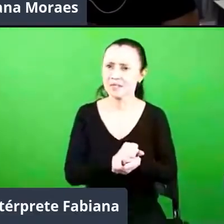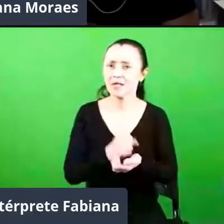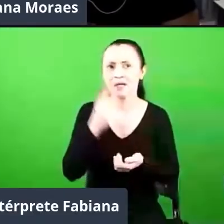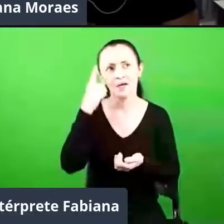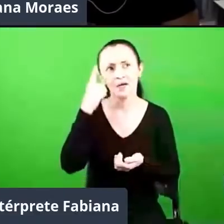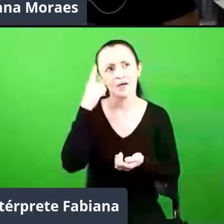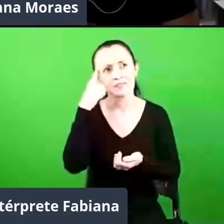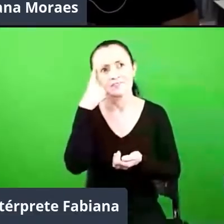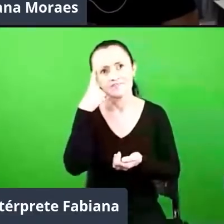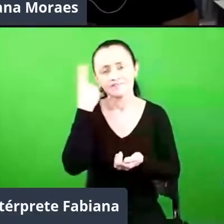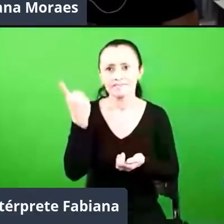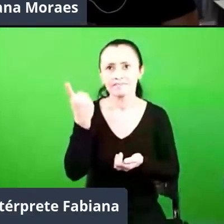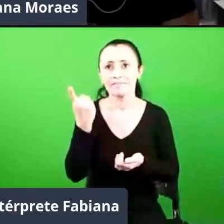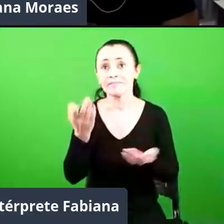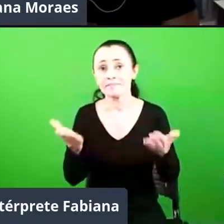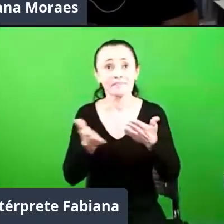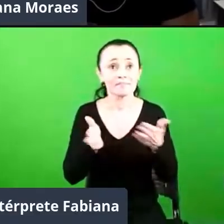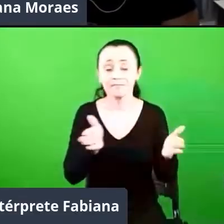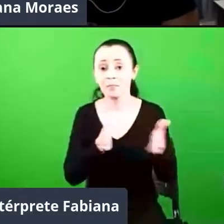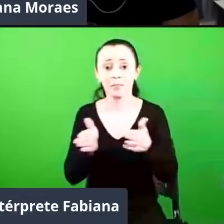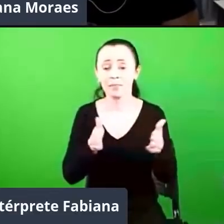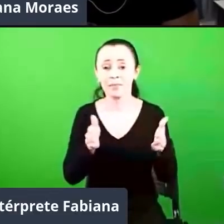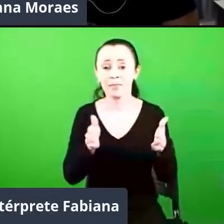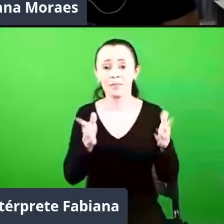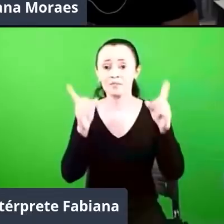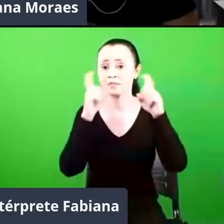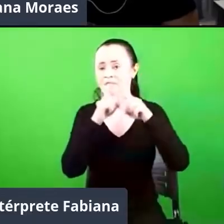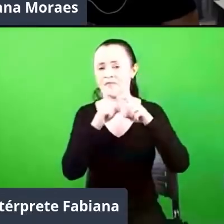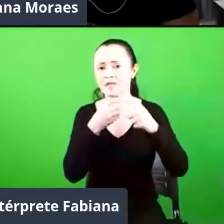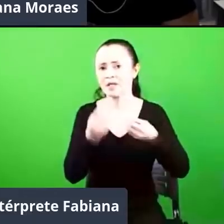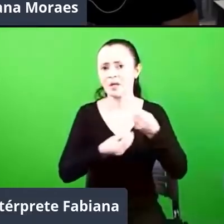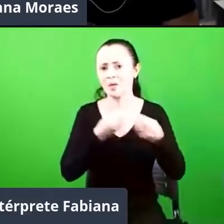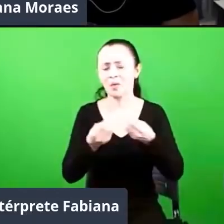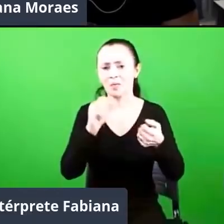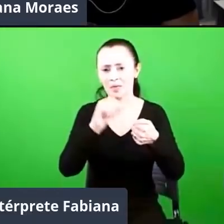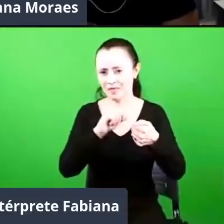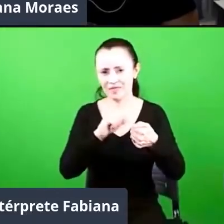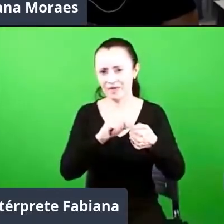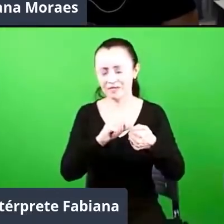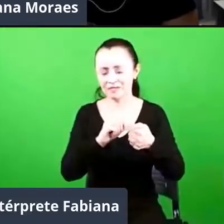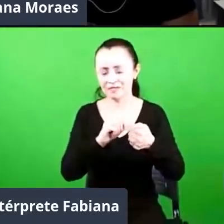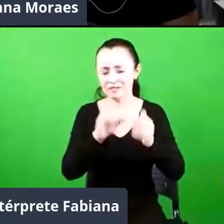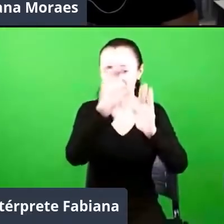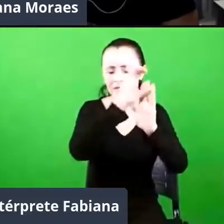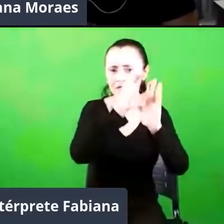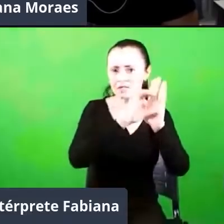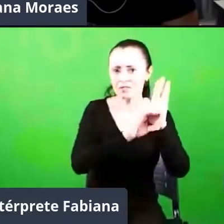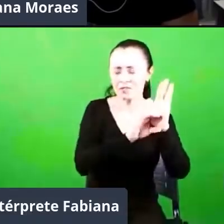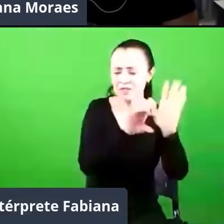sua fala. Então, assim, o que eu faço para aproximar esse conteúdo, esse conhecimento do meu